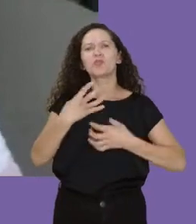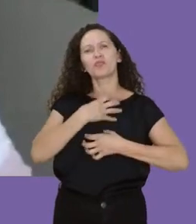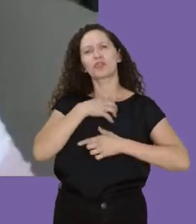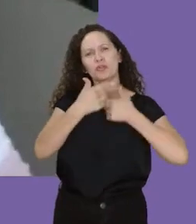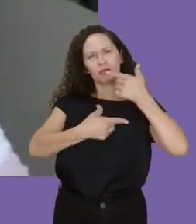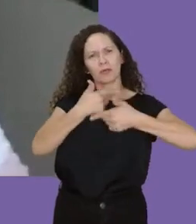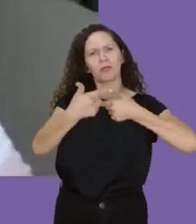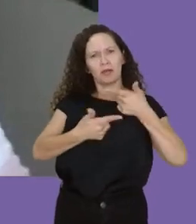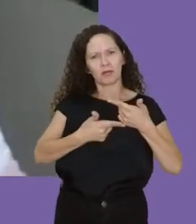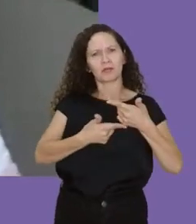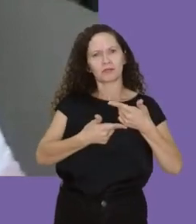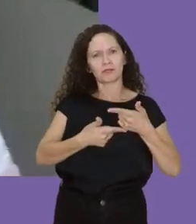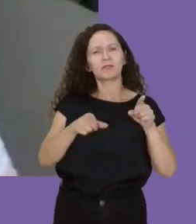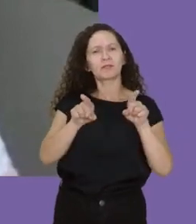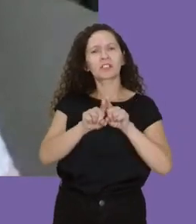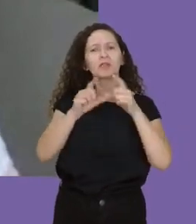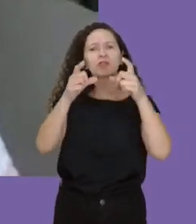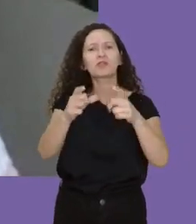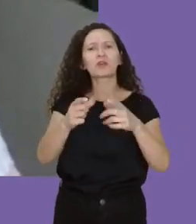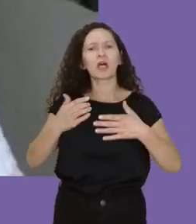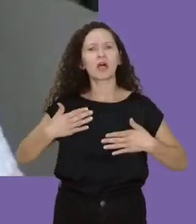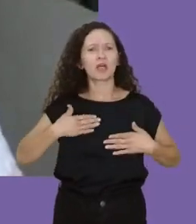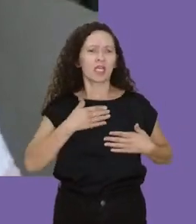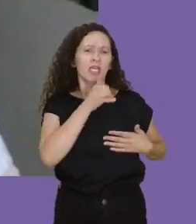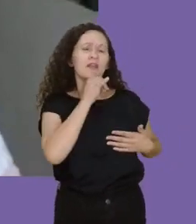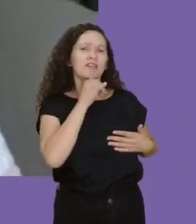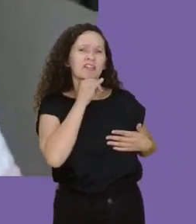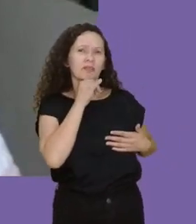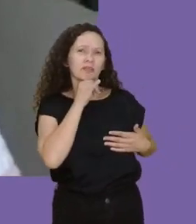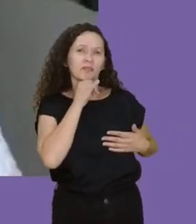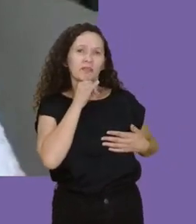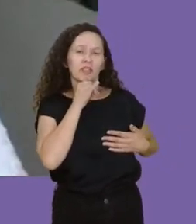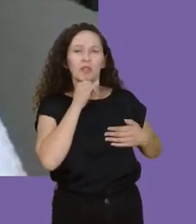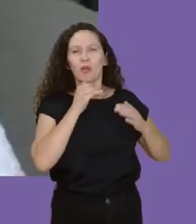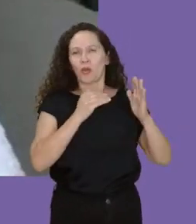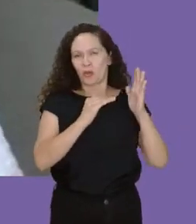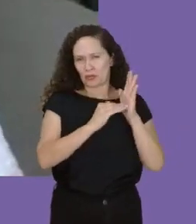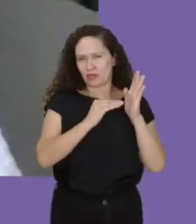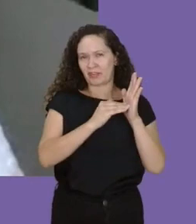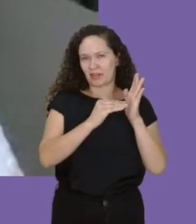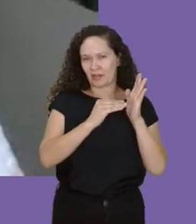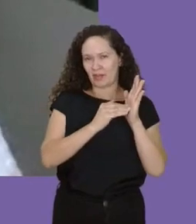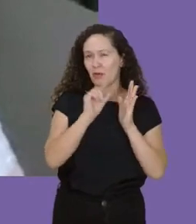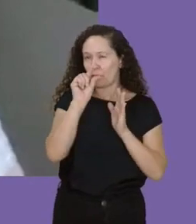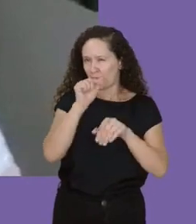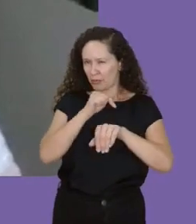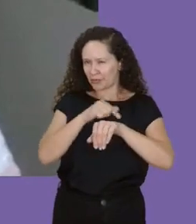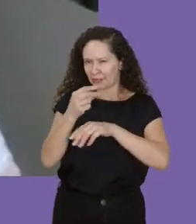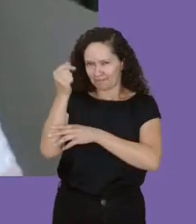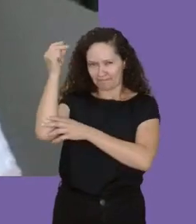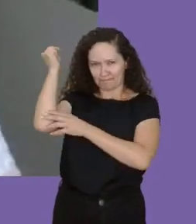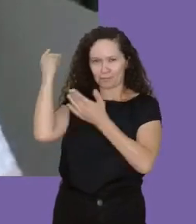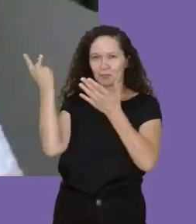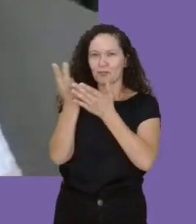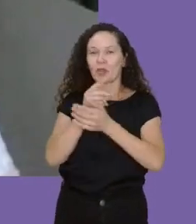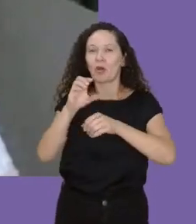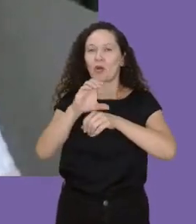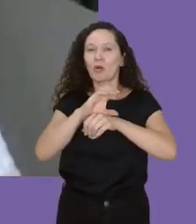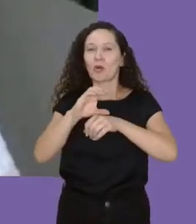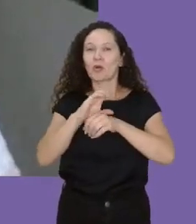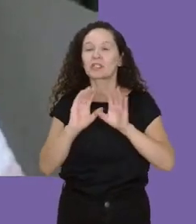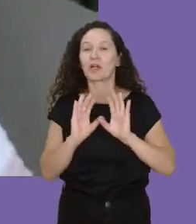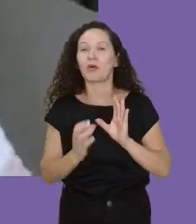condições, inclusive do espaço físico, né? Nós tivemos no Senado Federal Brasileiro, há pouco tempo atrás, a constituição de um